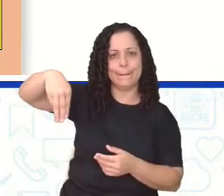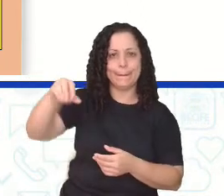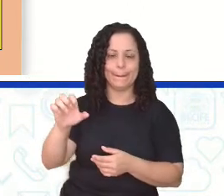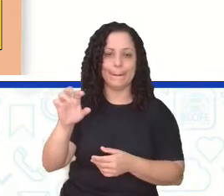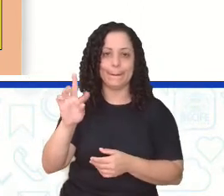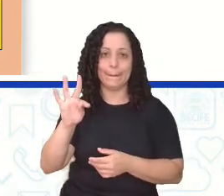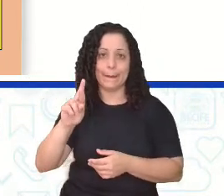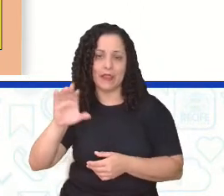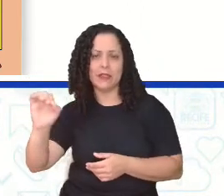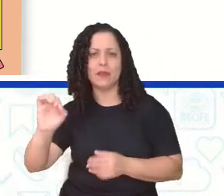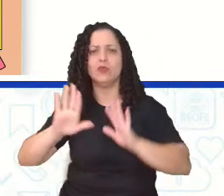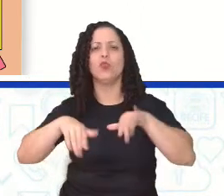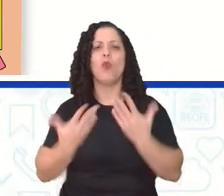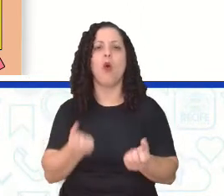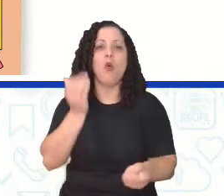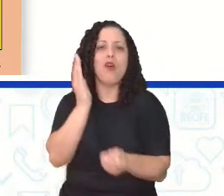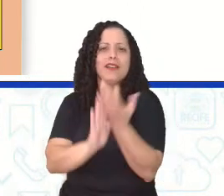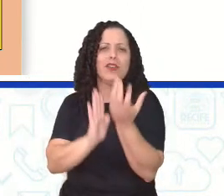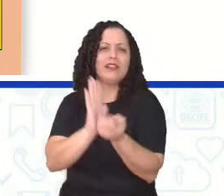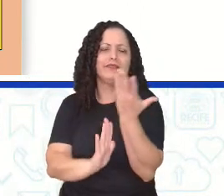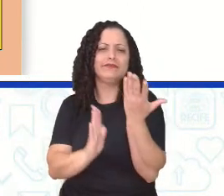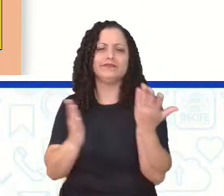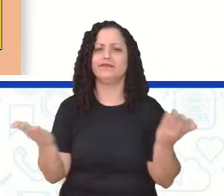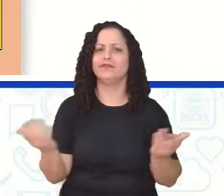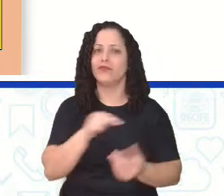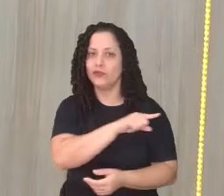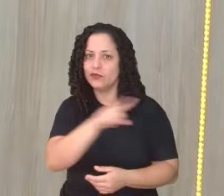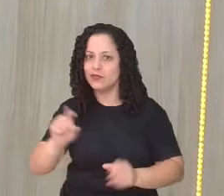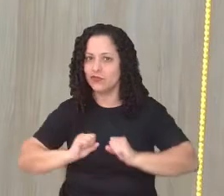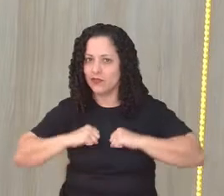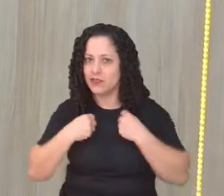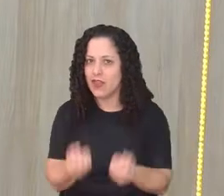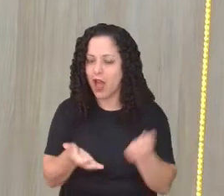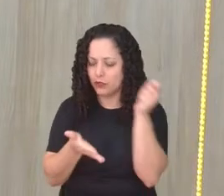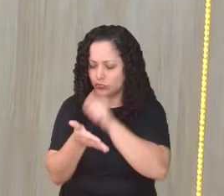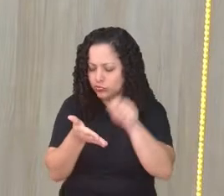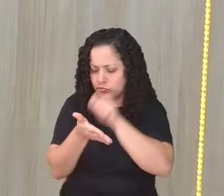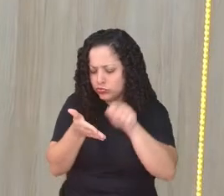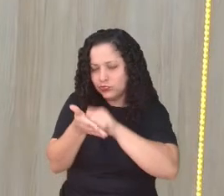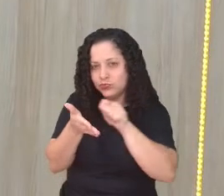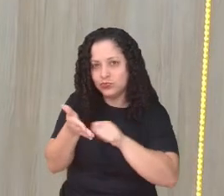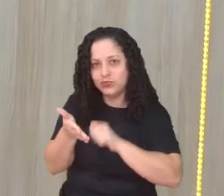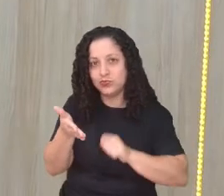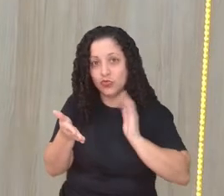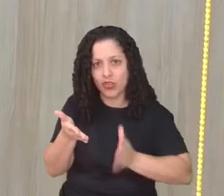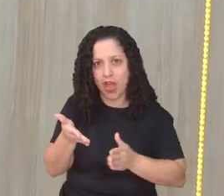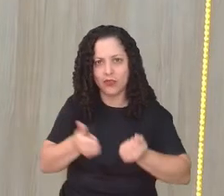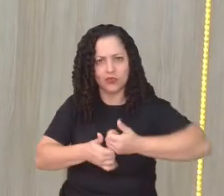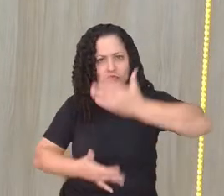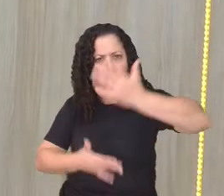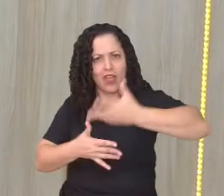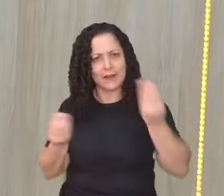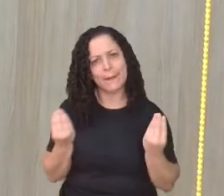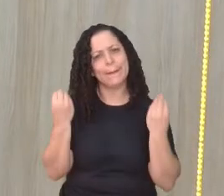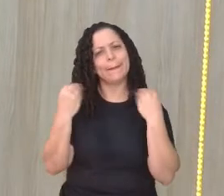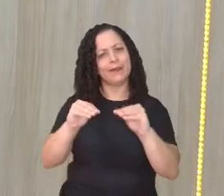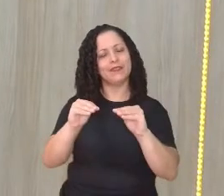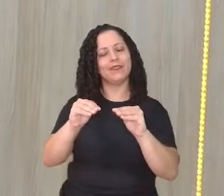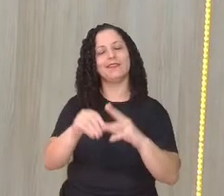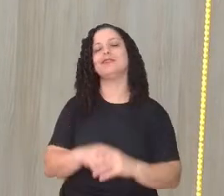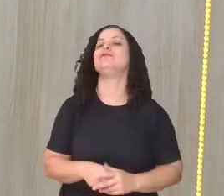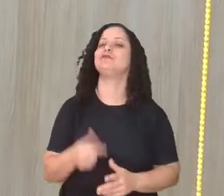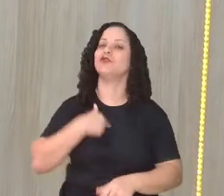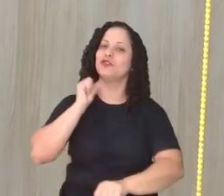possíveis construir? Gente, você tentou? Manda lá no chat. Manda no chat do aplicativo. Eu